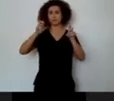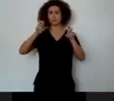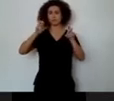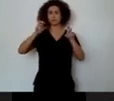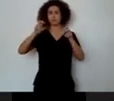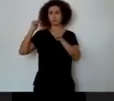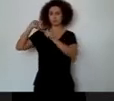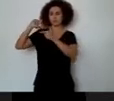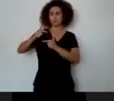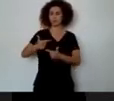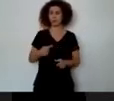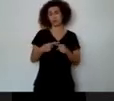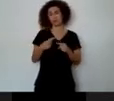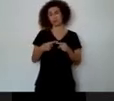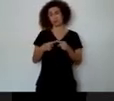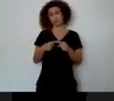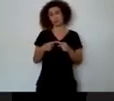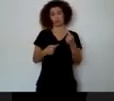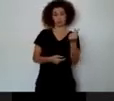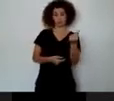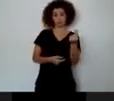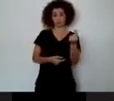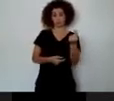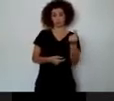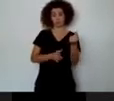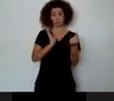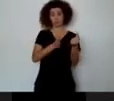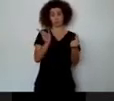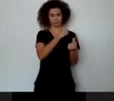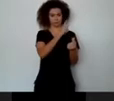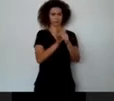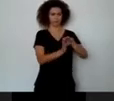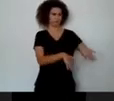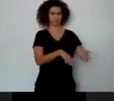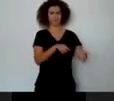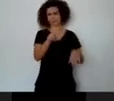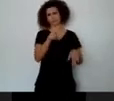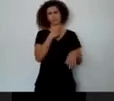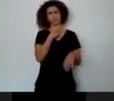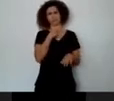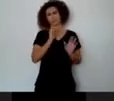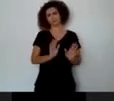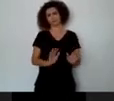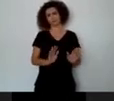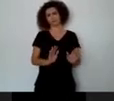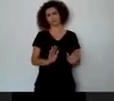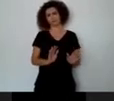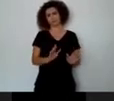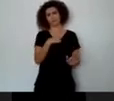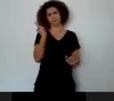na economia, no capital que nos é negado, porque é isso, é um capital que nos é negado.